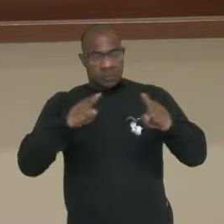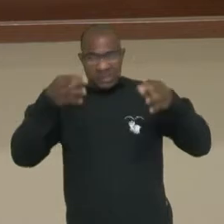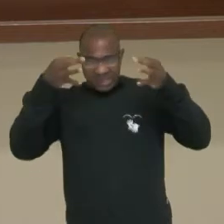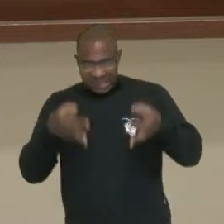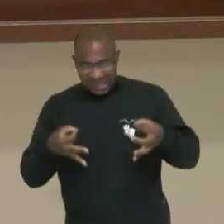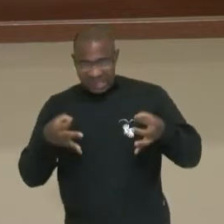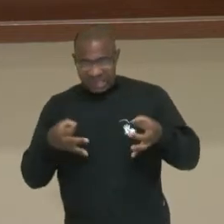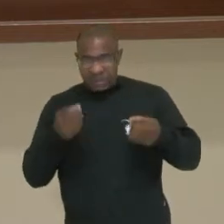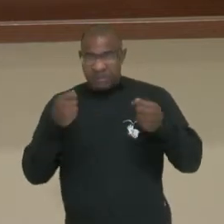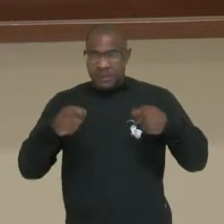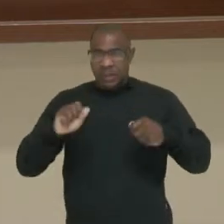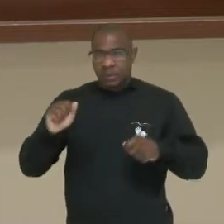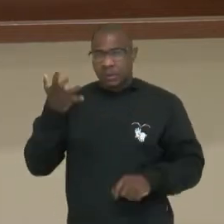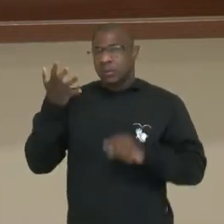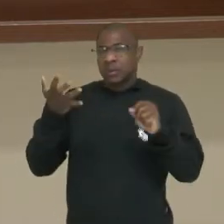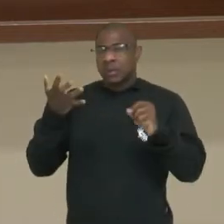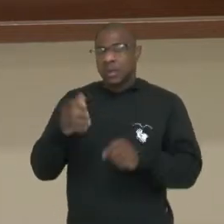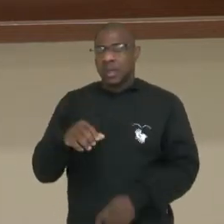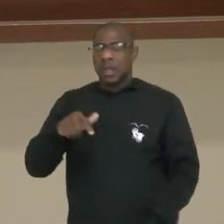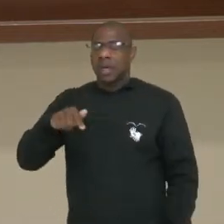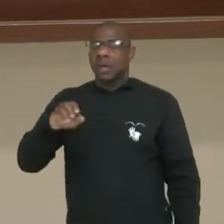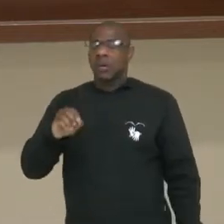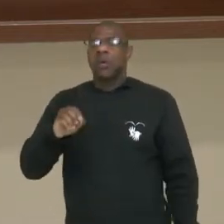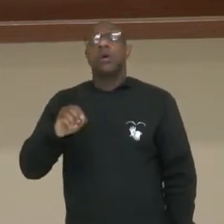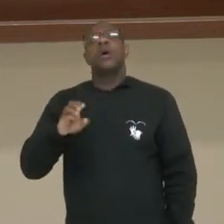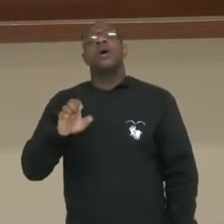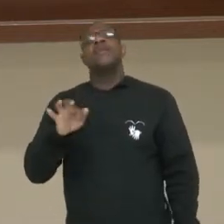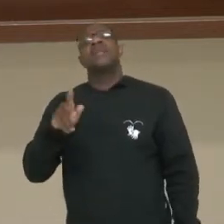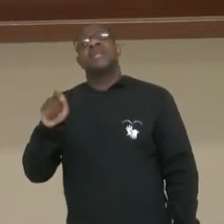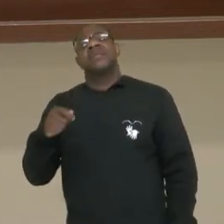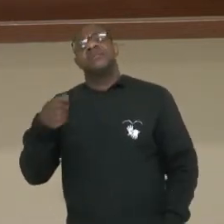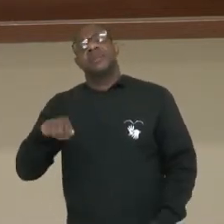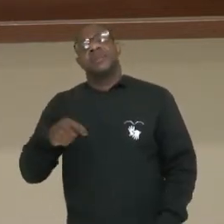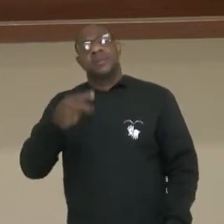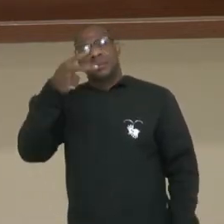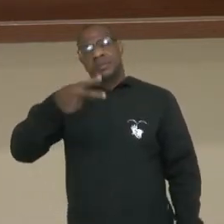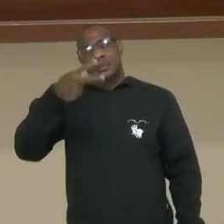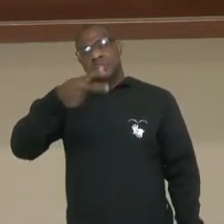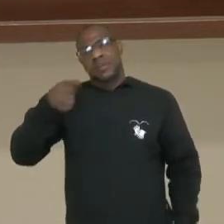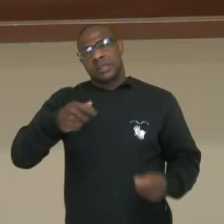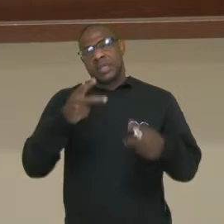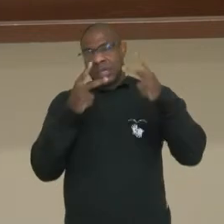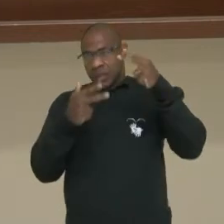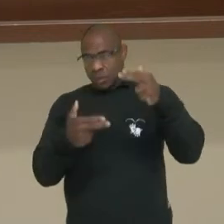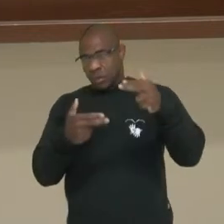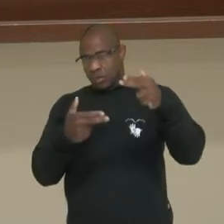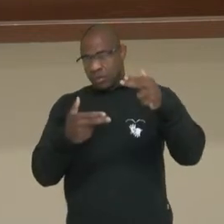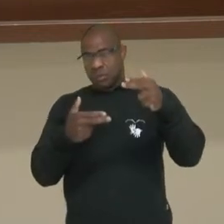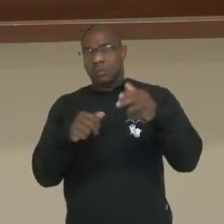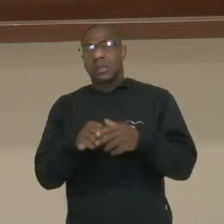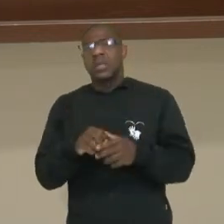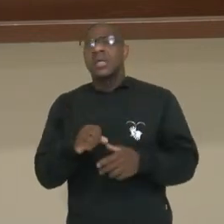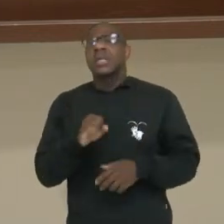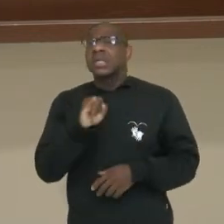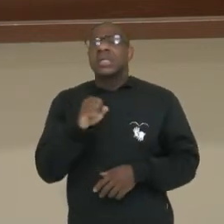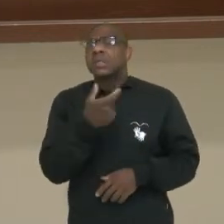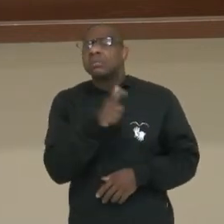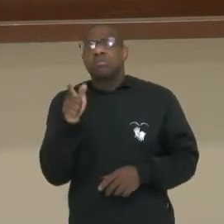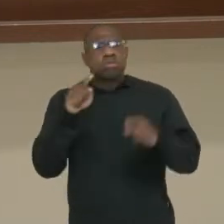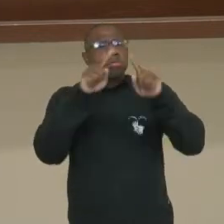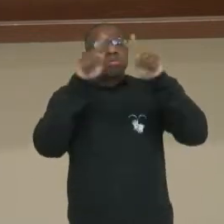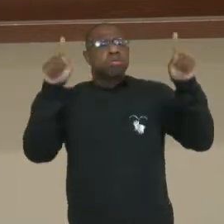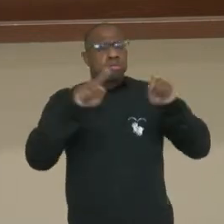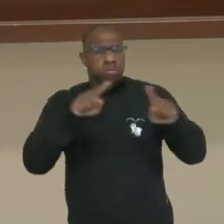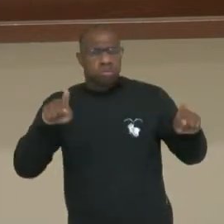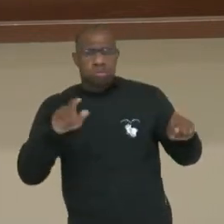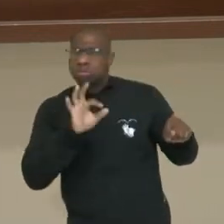que tem que acontecer? O coeficiente angular das duas tem que ser iguais. Mas e se as retas não são paralelas? Quais